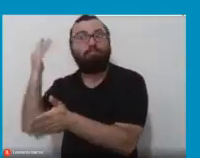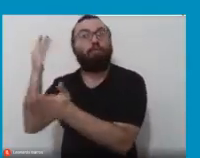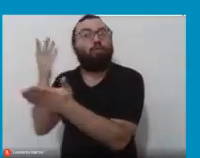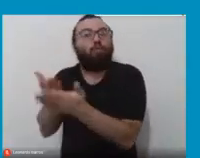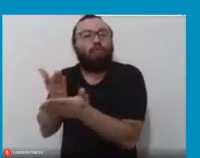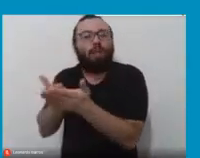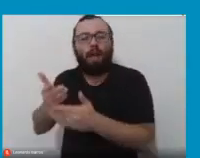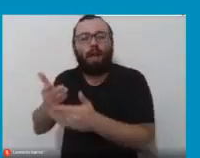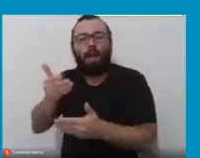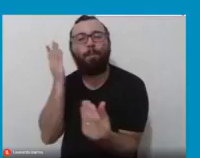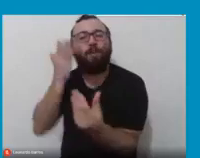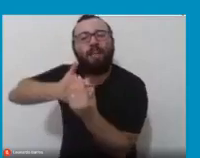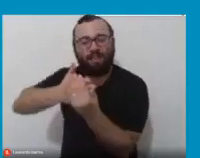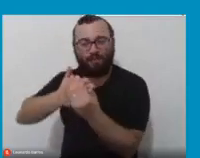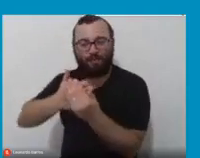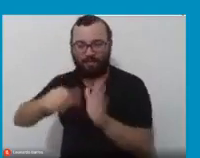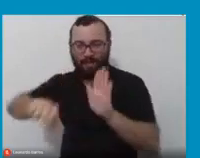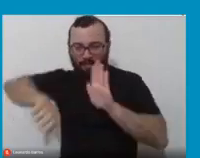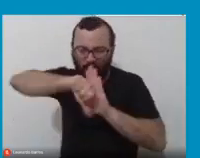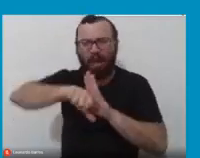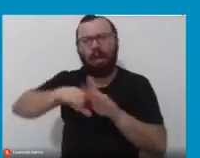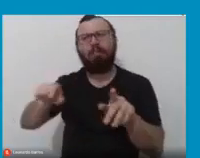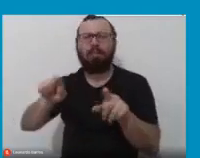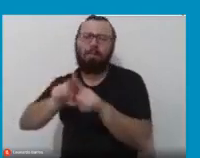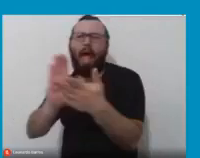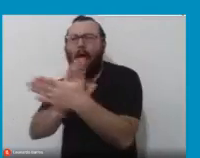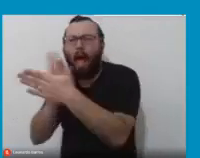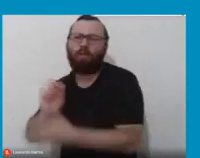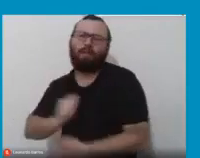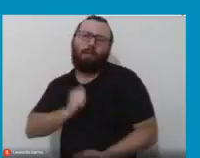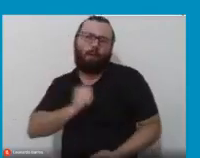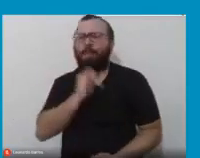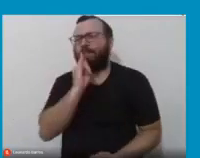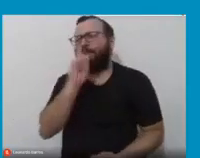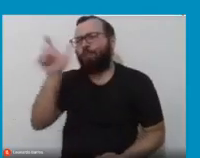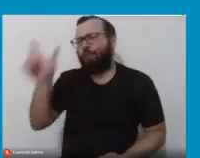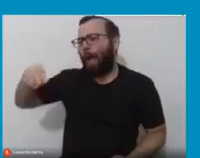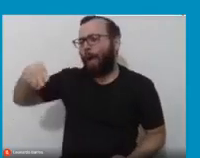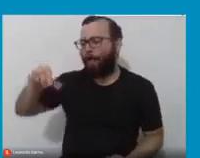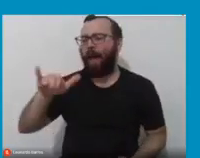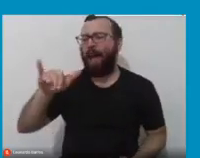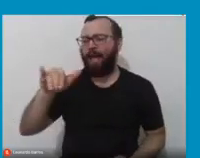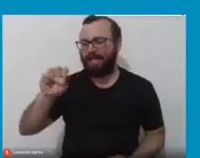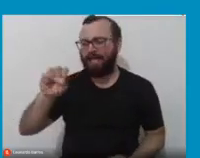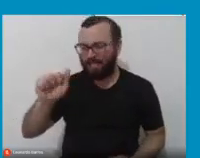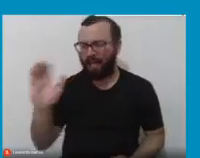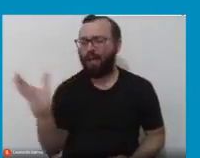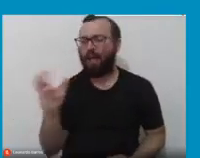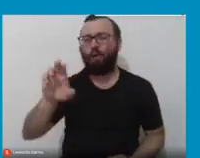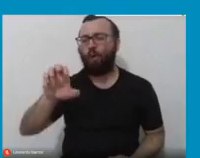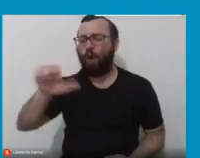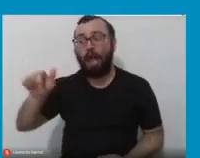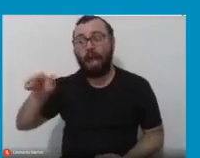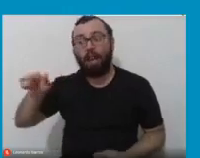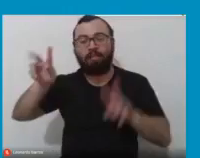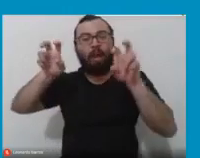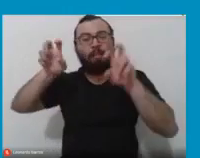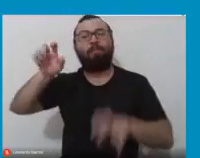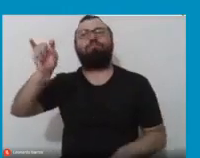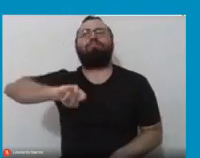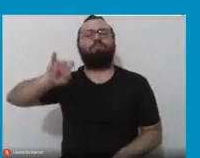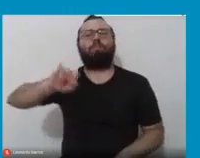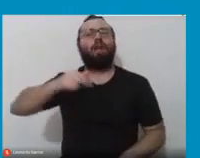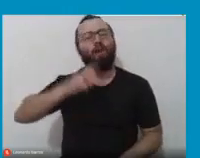né? E alguns antropólogos, Marisa Correia, etc. Então, aquele tema era um tema importante, eu achei que era importante, eu resolvi fazer